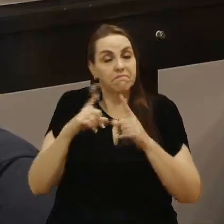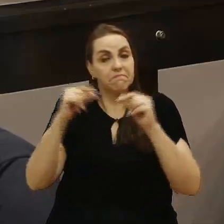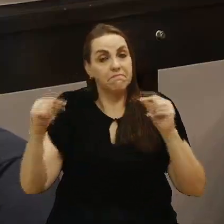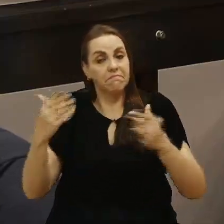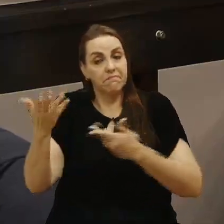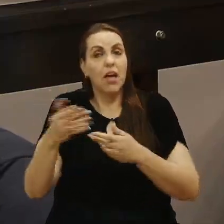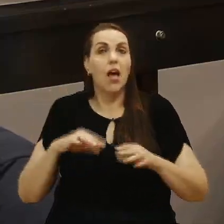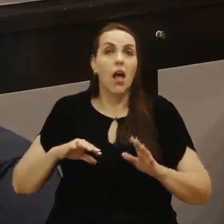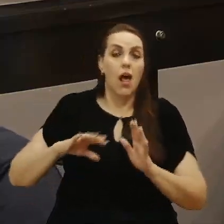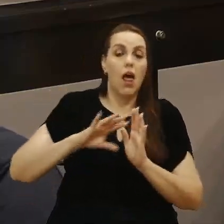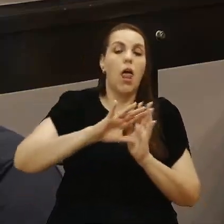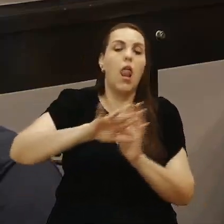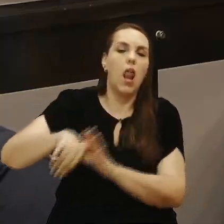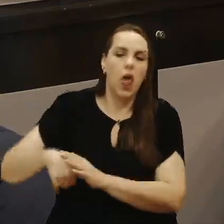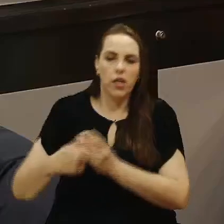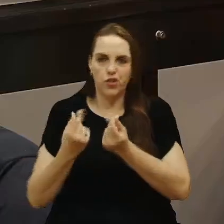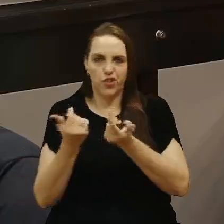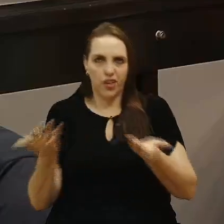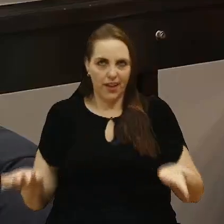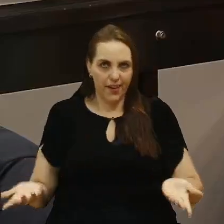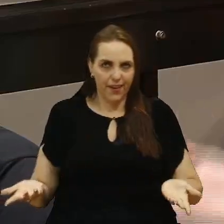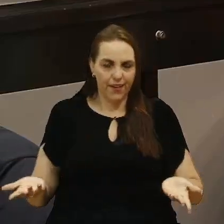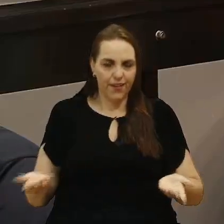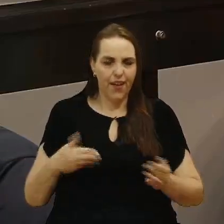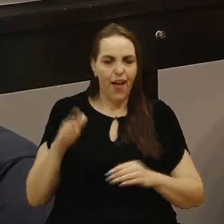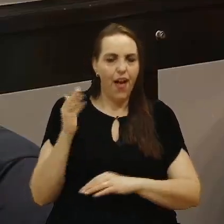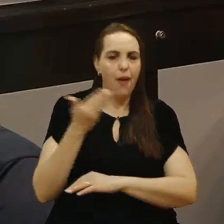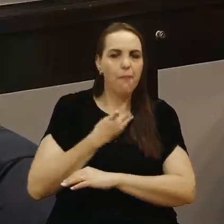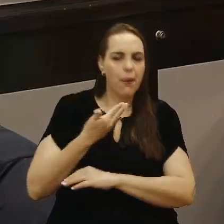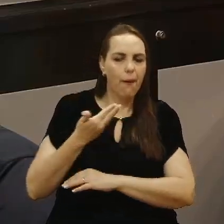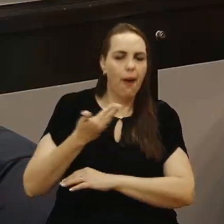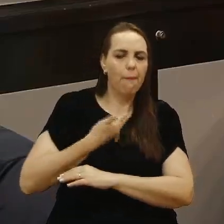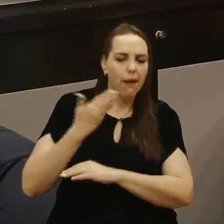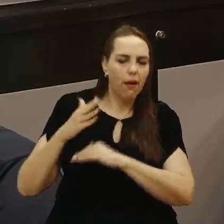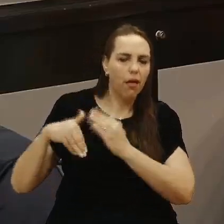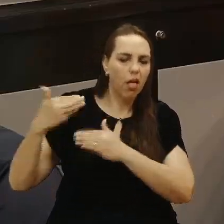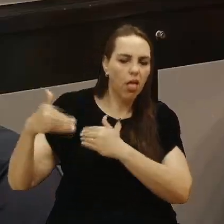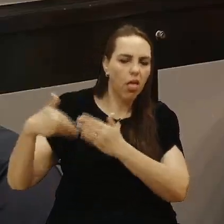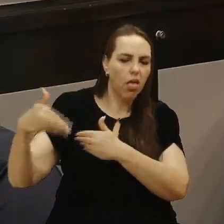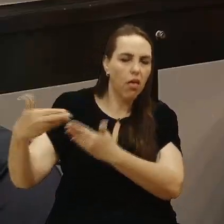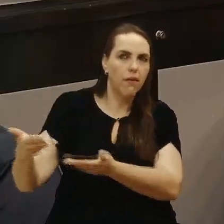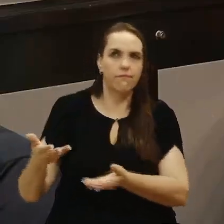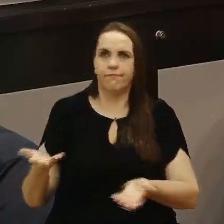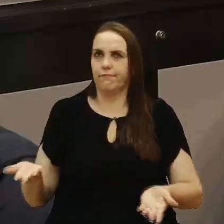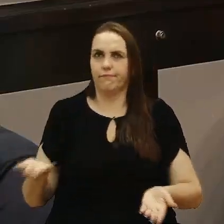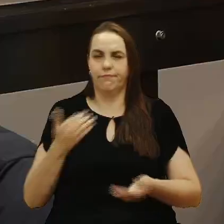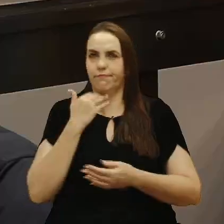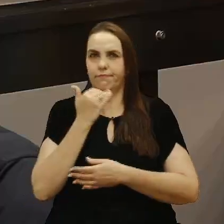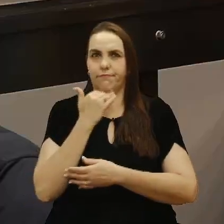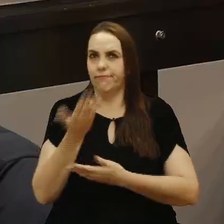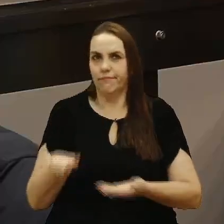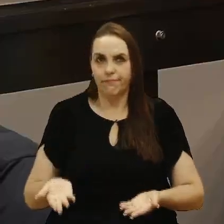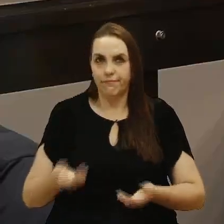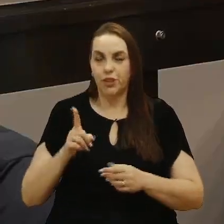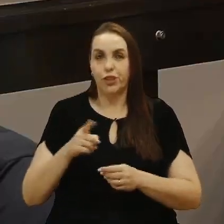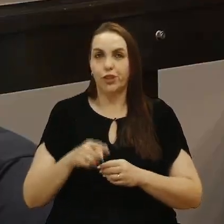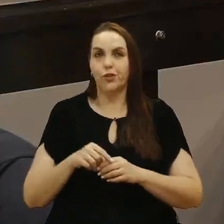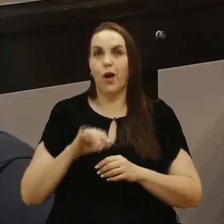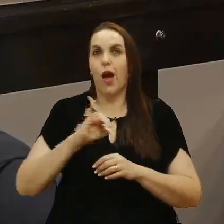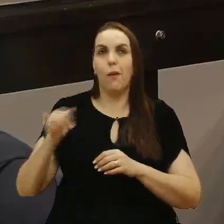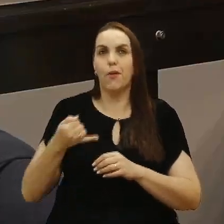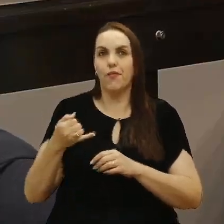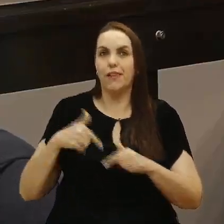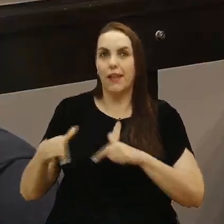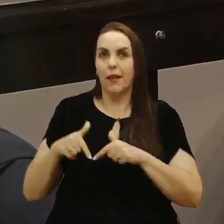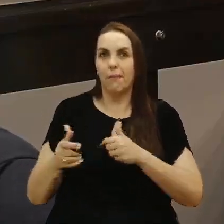no dinheiro, né, e tornar uma estatal dos amigos, né, como a gente está acostumado a ver. Que estatal é mais para cabide de emprego do que para